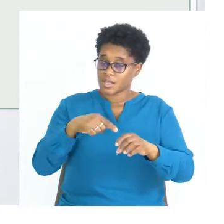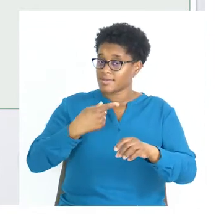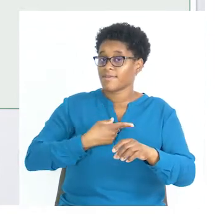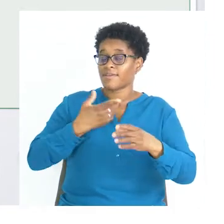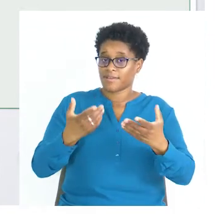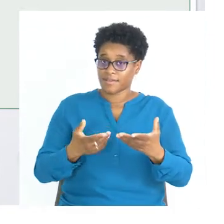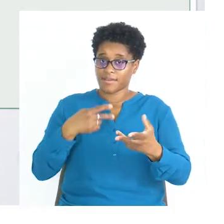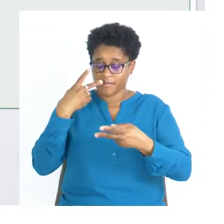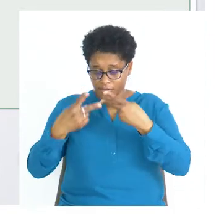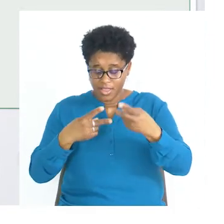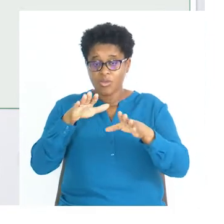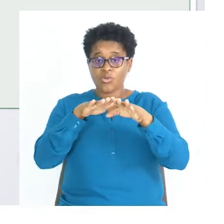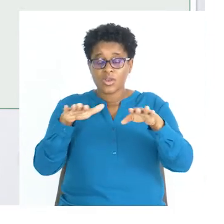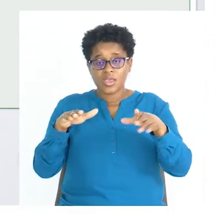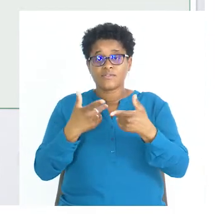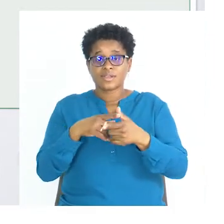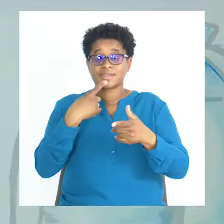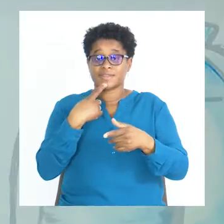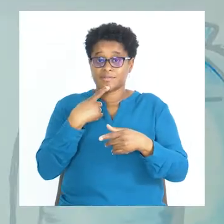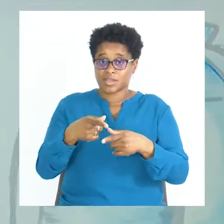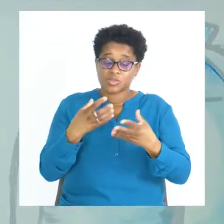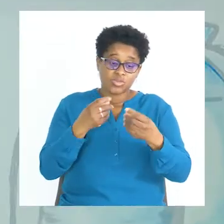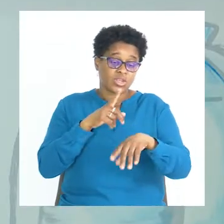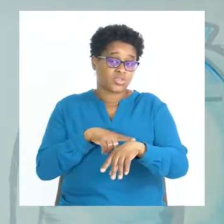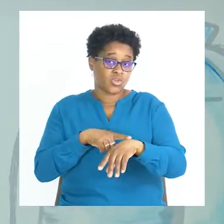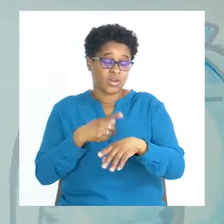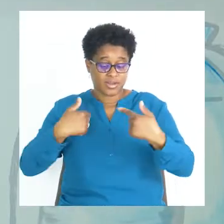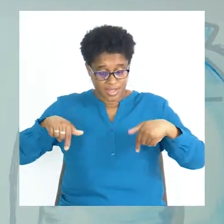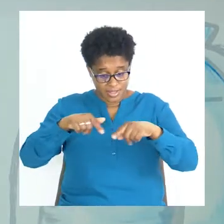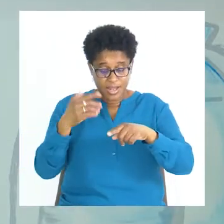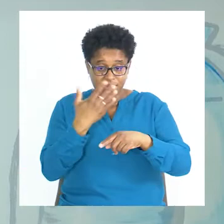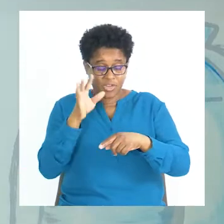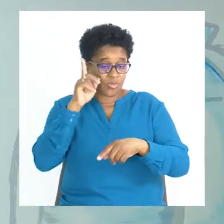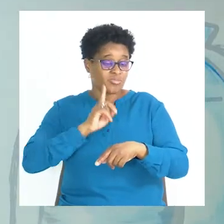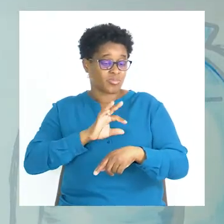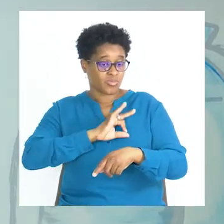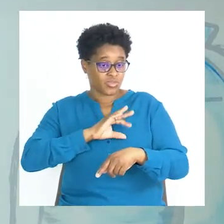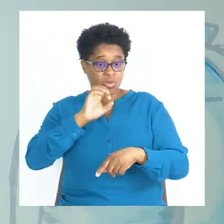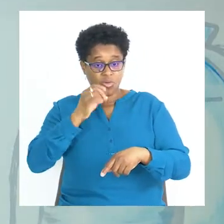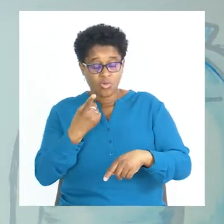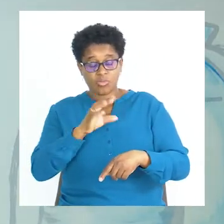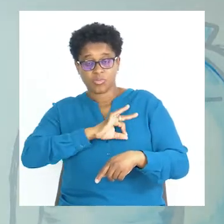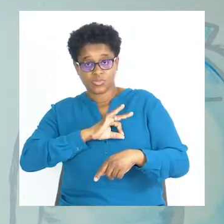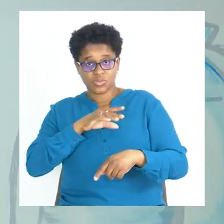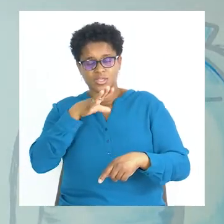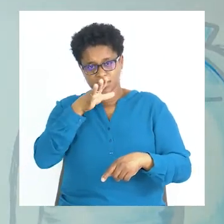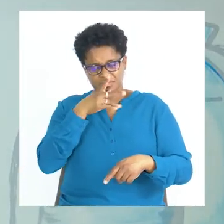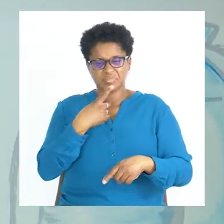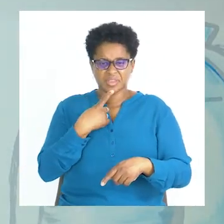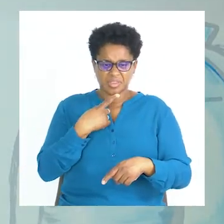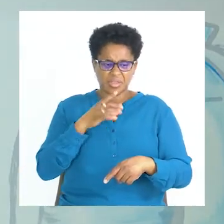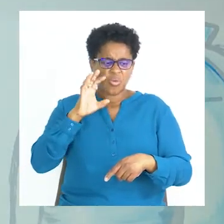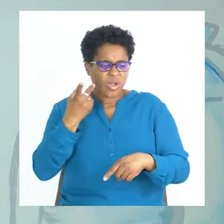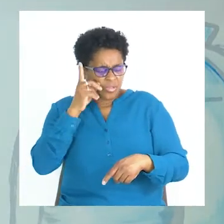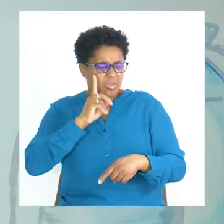sendo... avaliar o nível de entendimento. Certas horas na sala de aula, o professor ou a professora diz, entenderam?